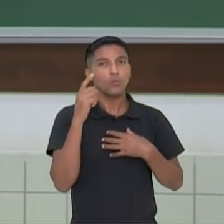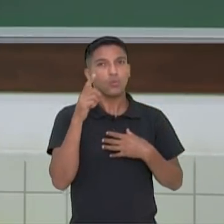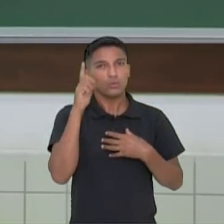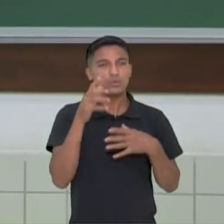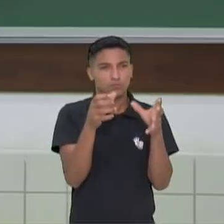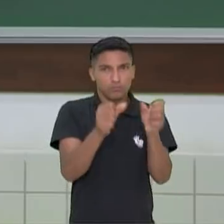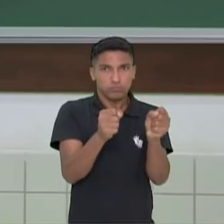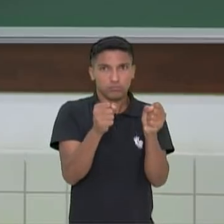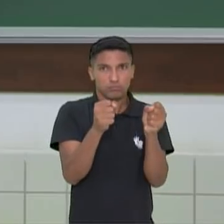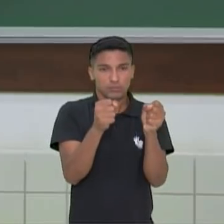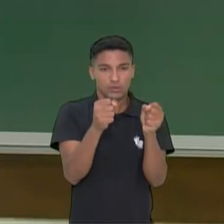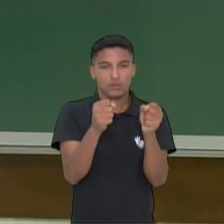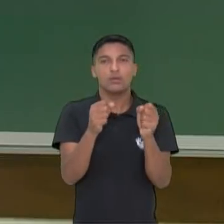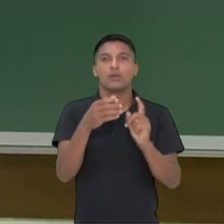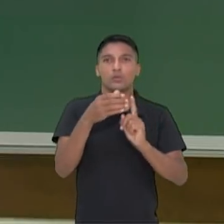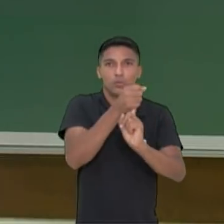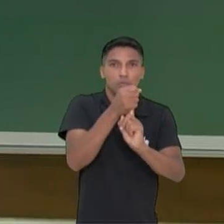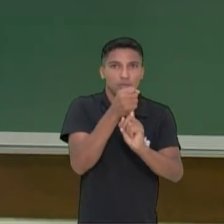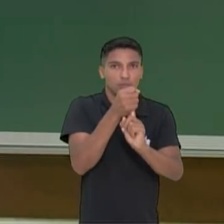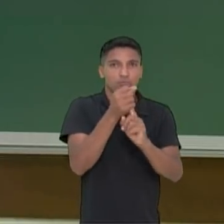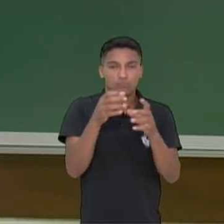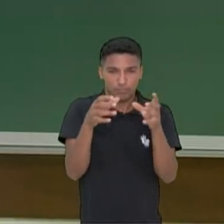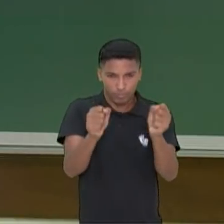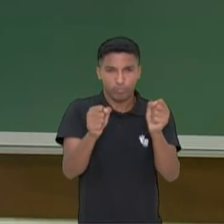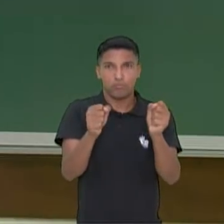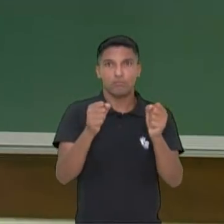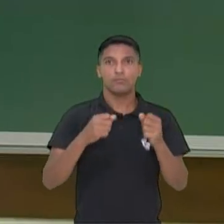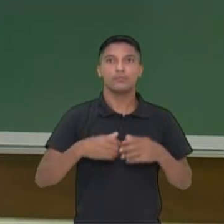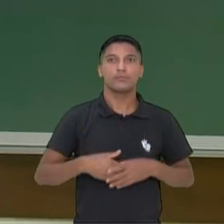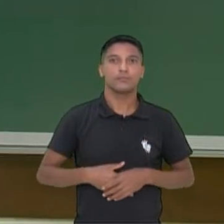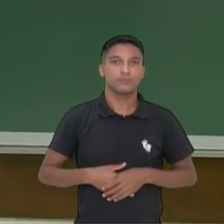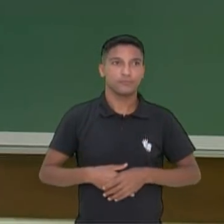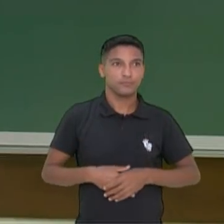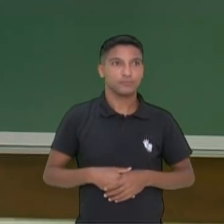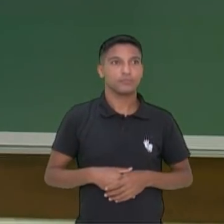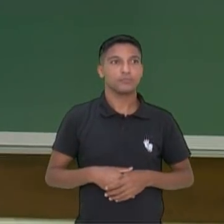ok? O que é a energia?